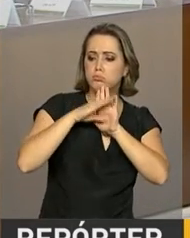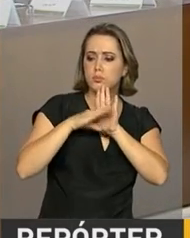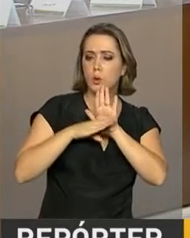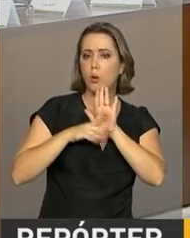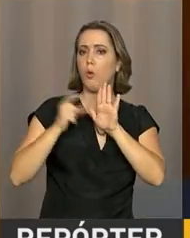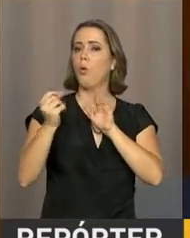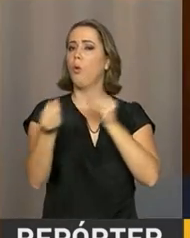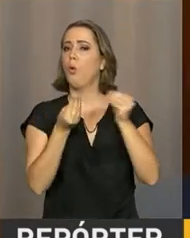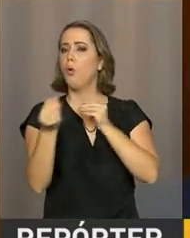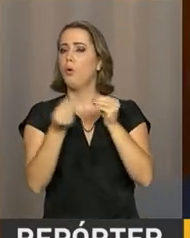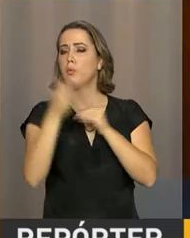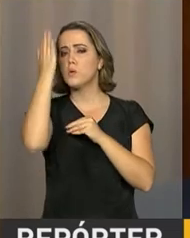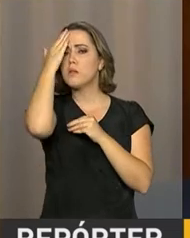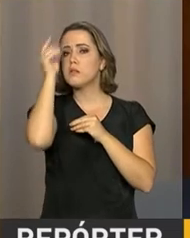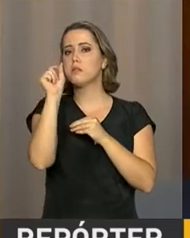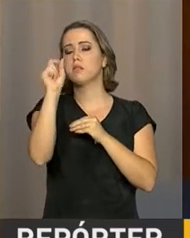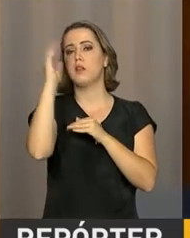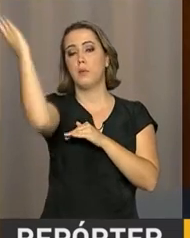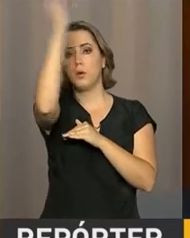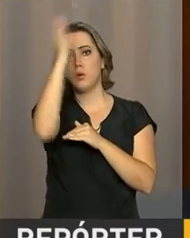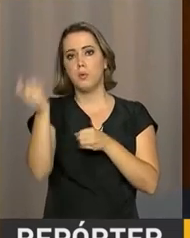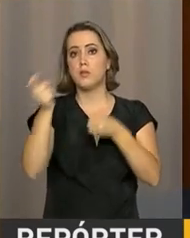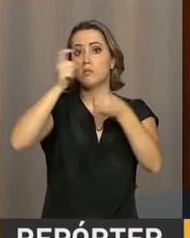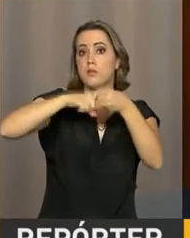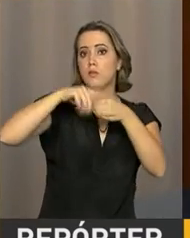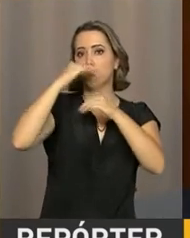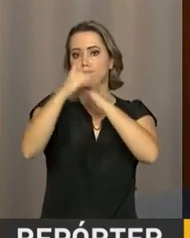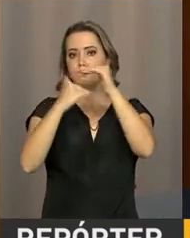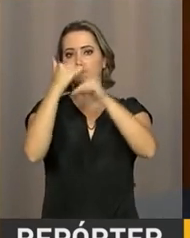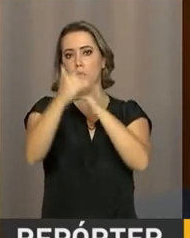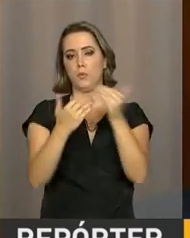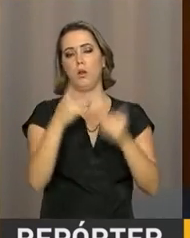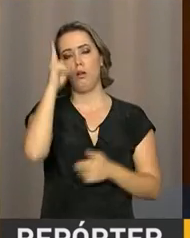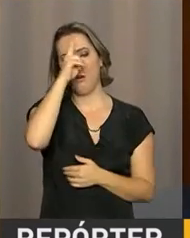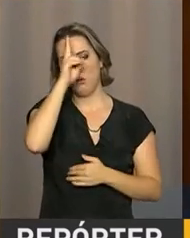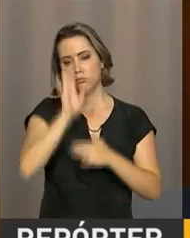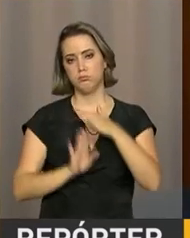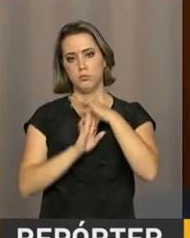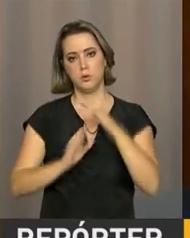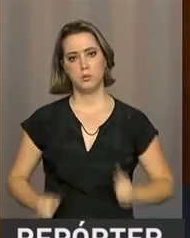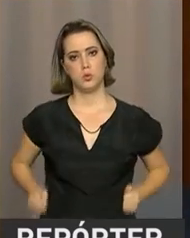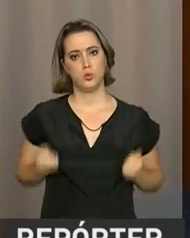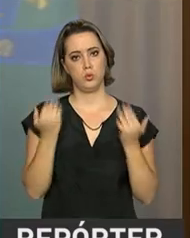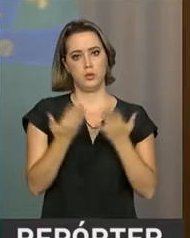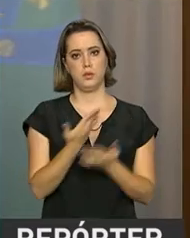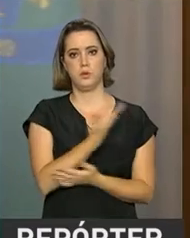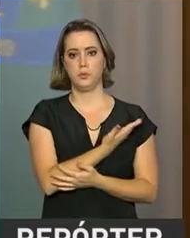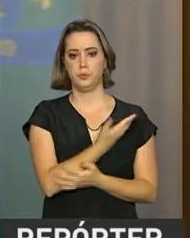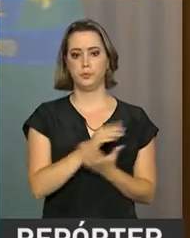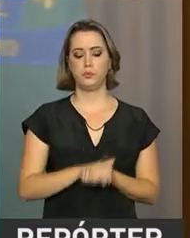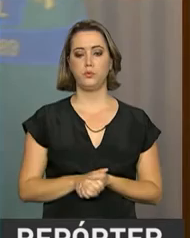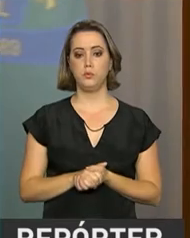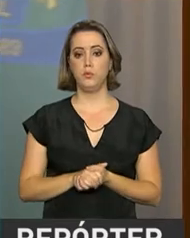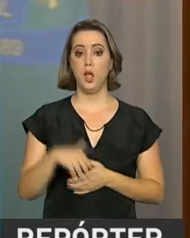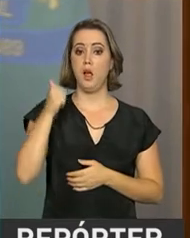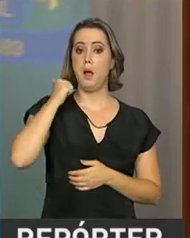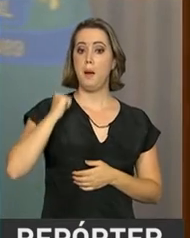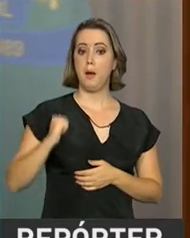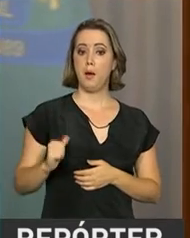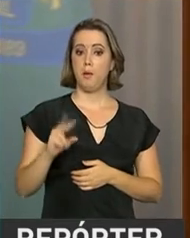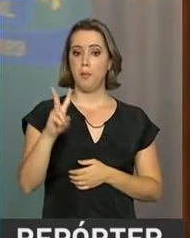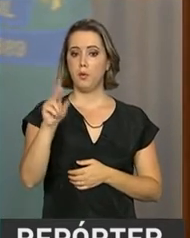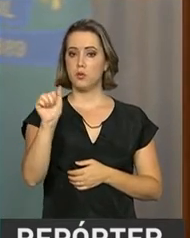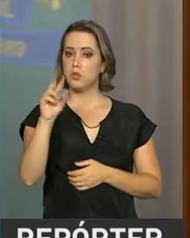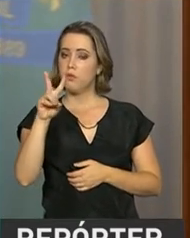recuperação e lembrou da importância da limitação dos gastos públicos para que isso ocorresse a subir na bolsa de valores